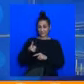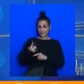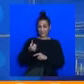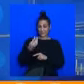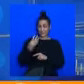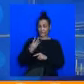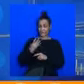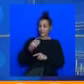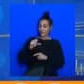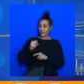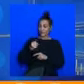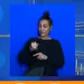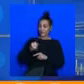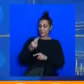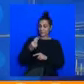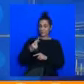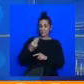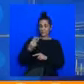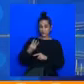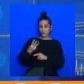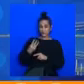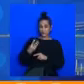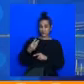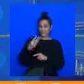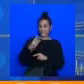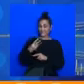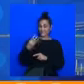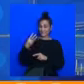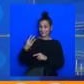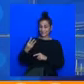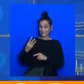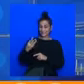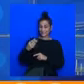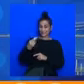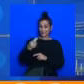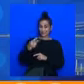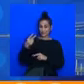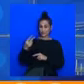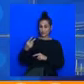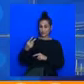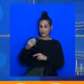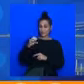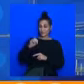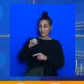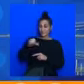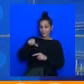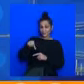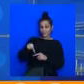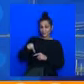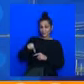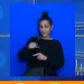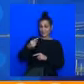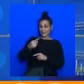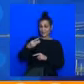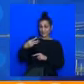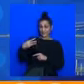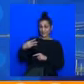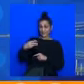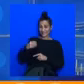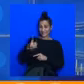66, 48, 23, 33, 22, 09,